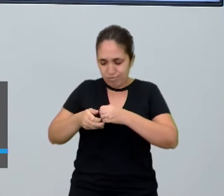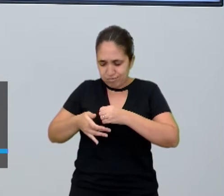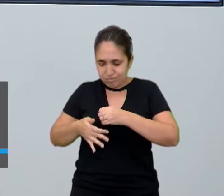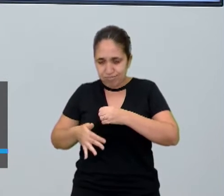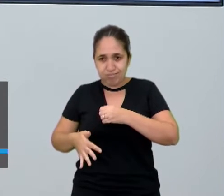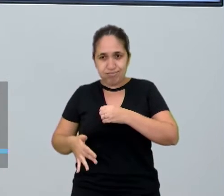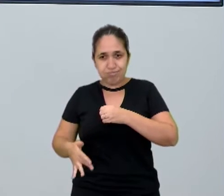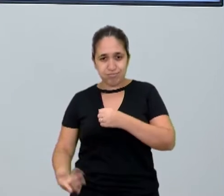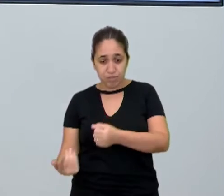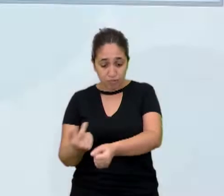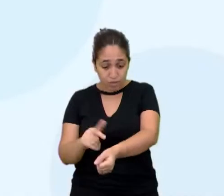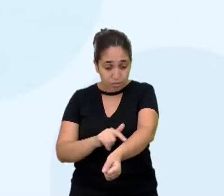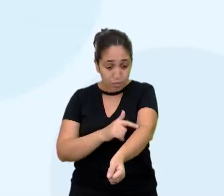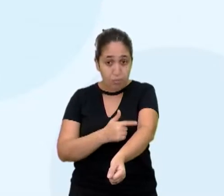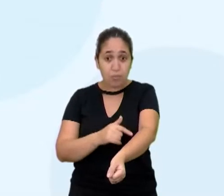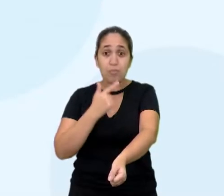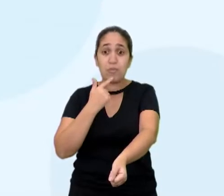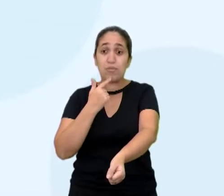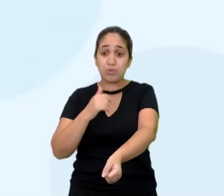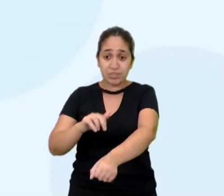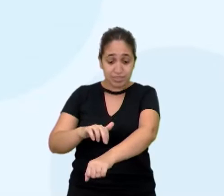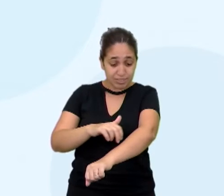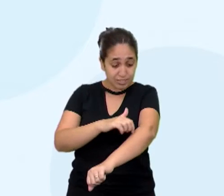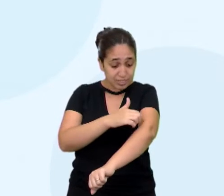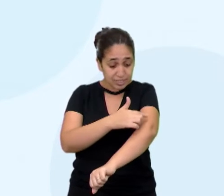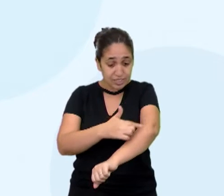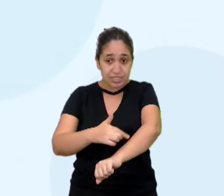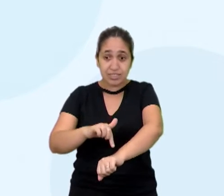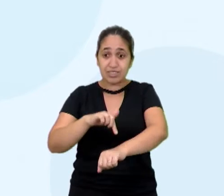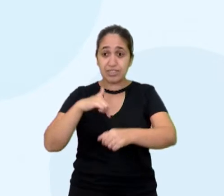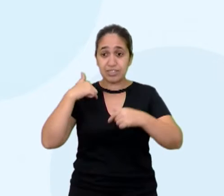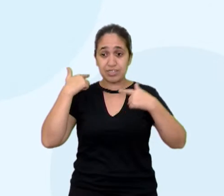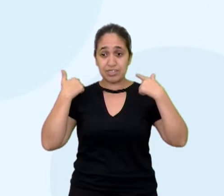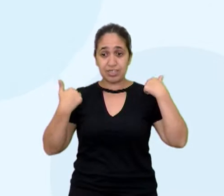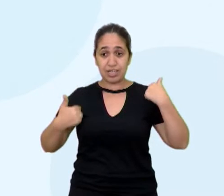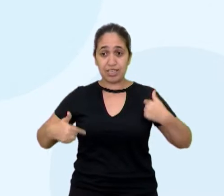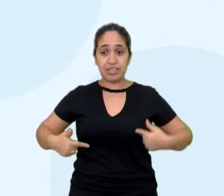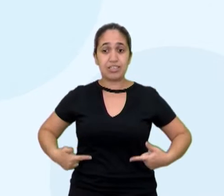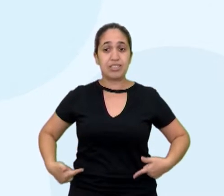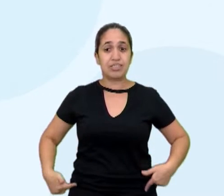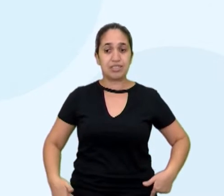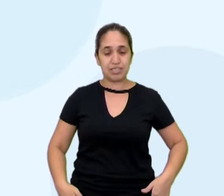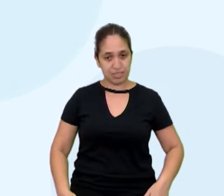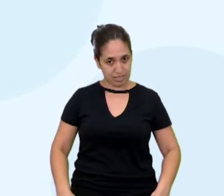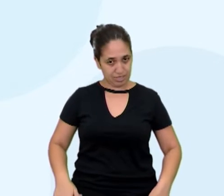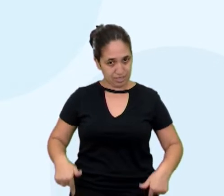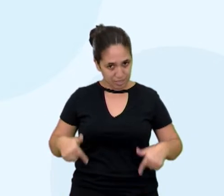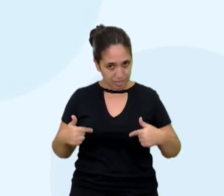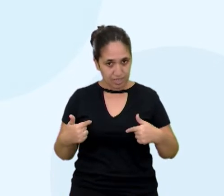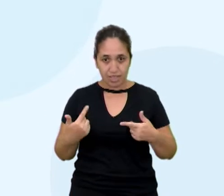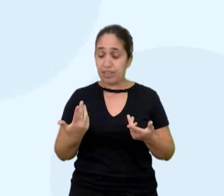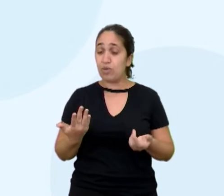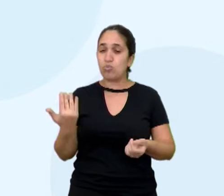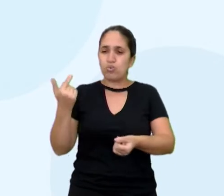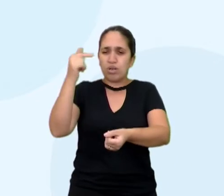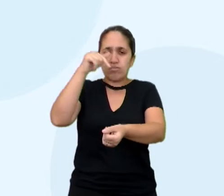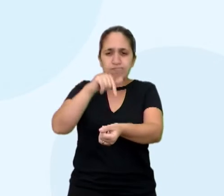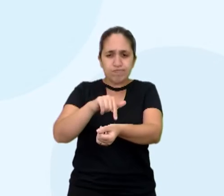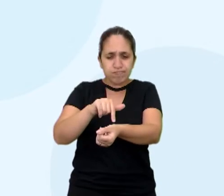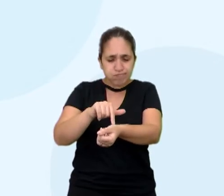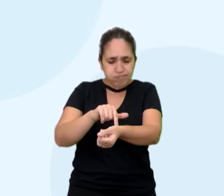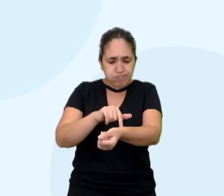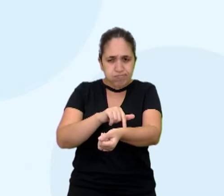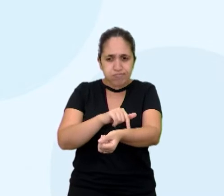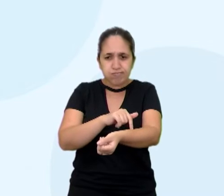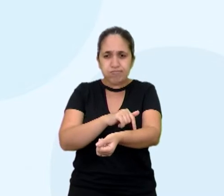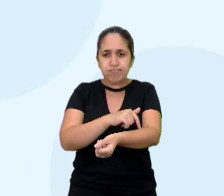lá da corrente sanguínea, exato. Então ela vai para o nosso sangue. Quando então ela cai na corrente